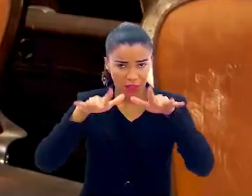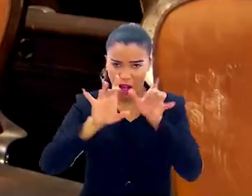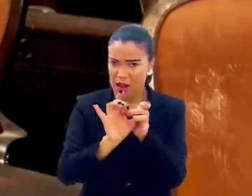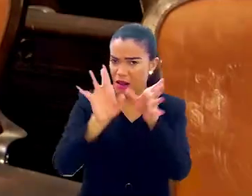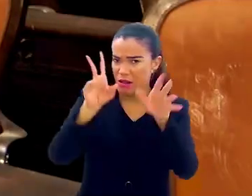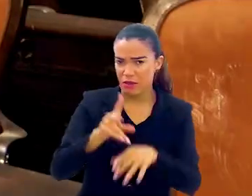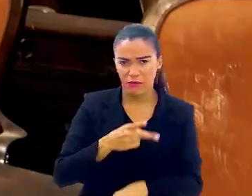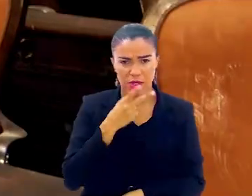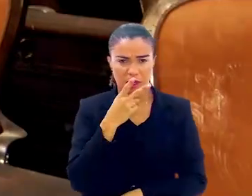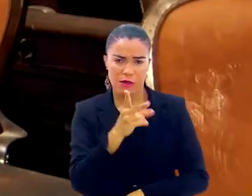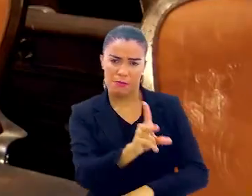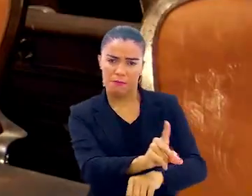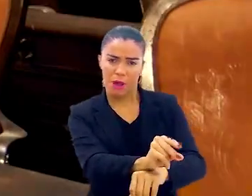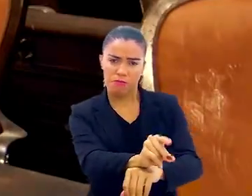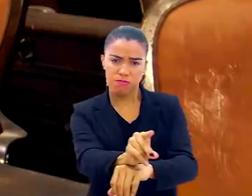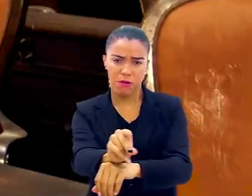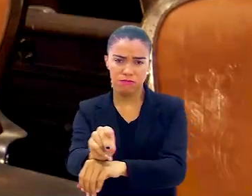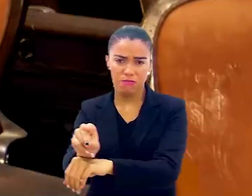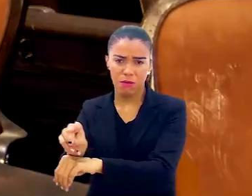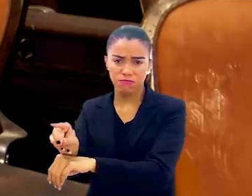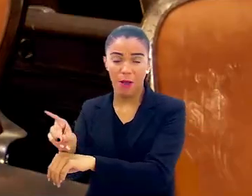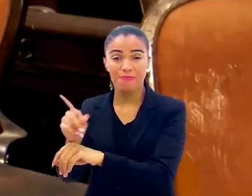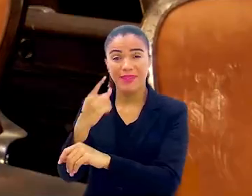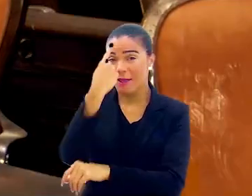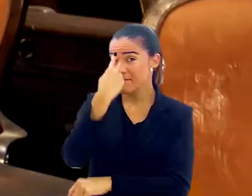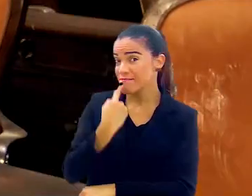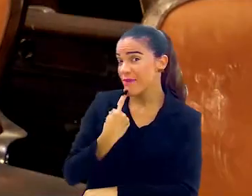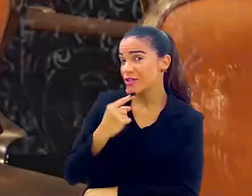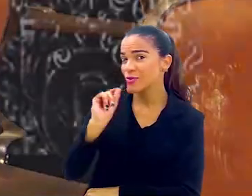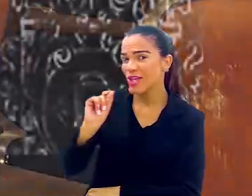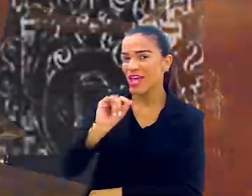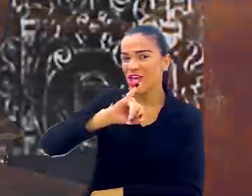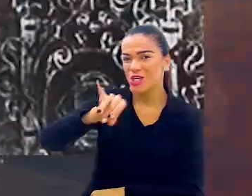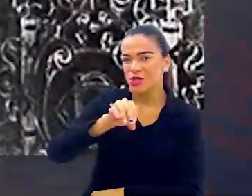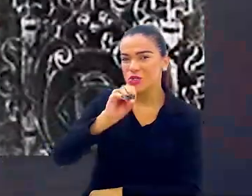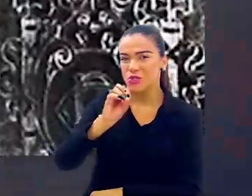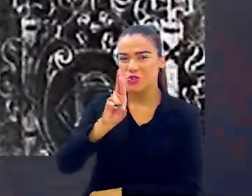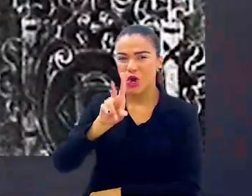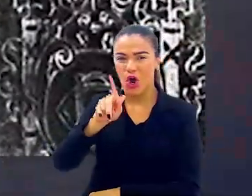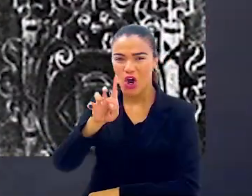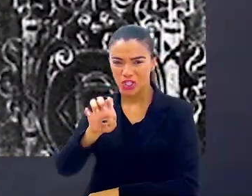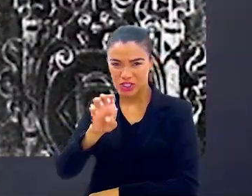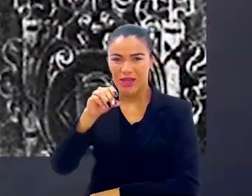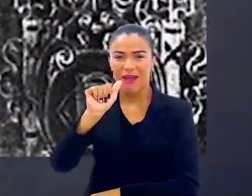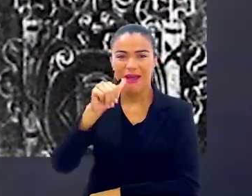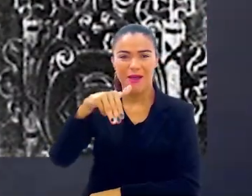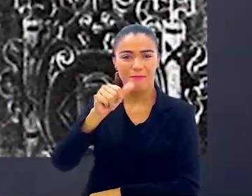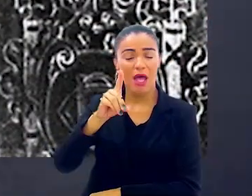fumar aqui no espaço, como, por exemplo, uma clássica imagem que nós temos aqui do nosso querido Jorge Amado,